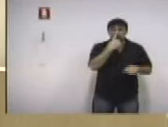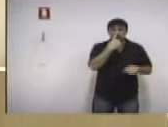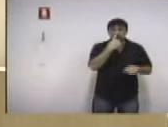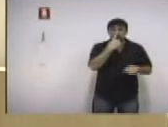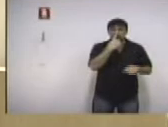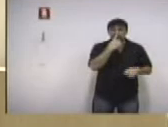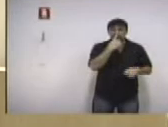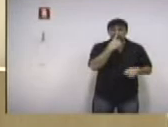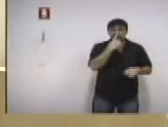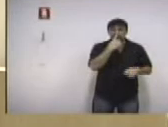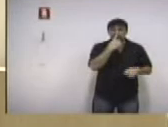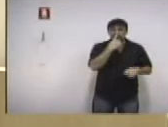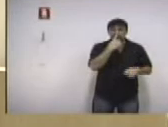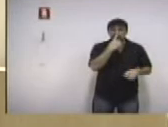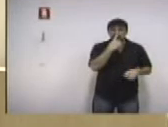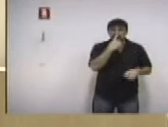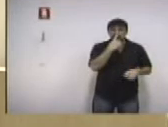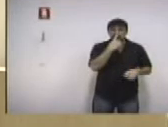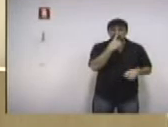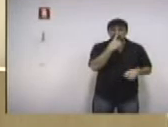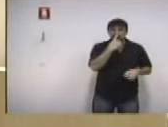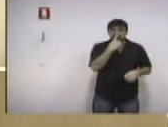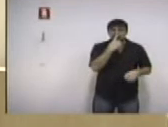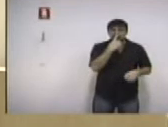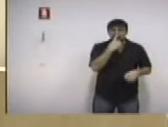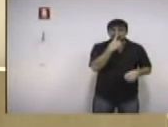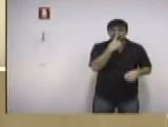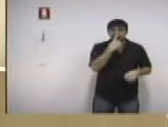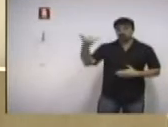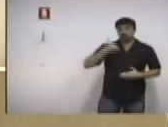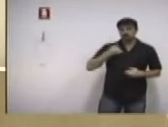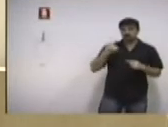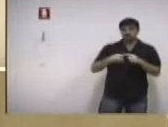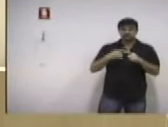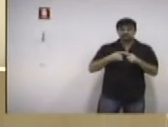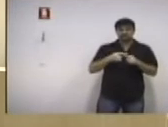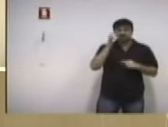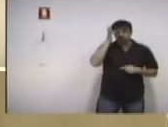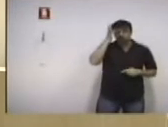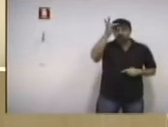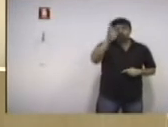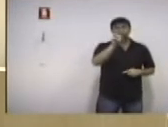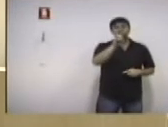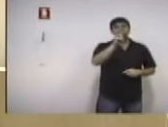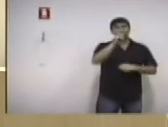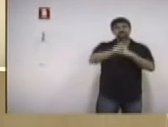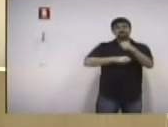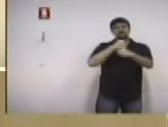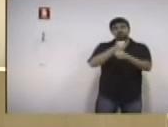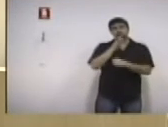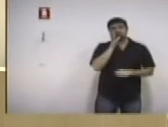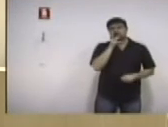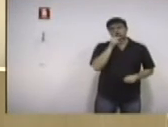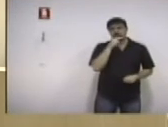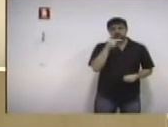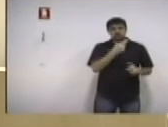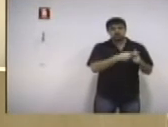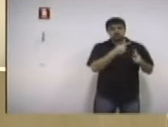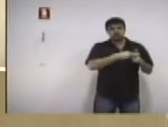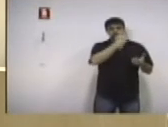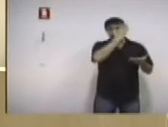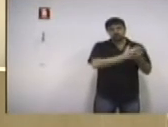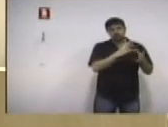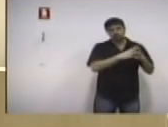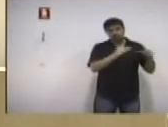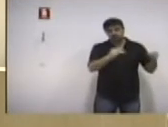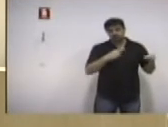Sabesp disse que essa concessão seria para reflexo daqui cinco anos e como eu disse na reunião da